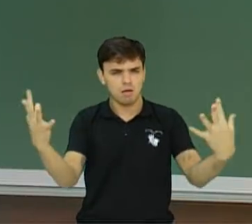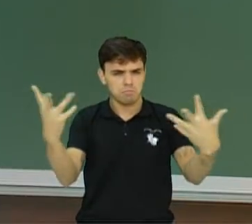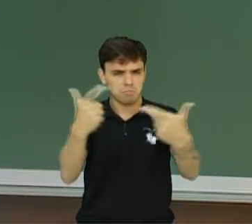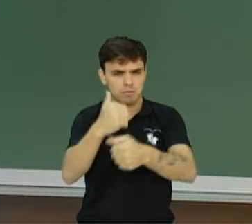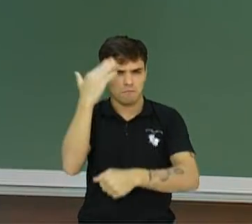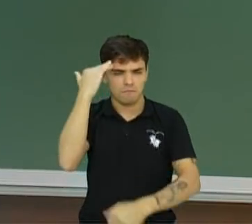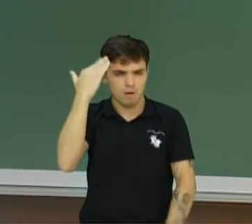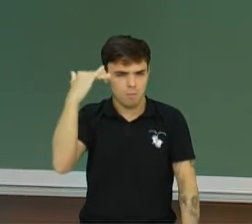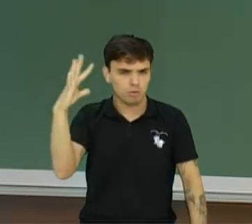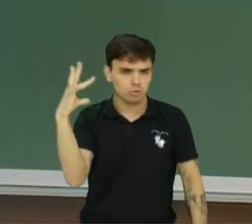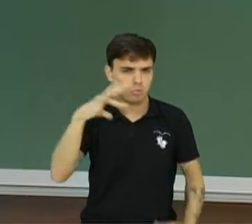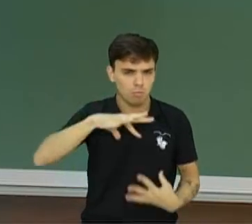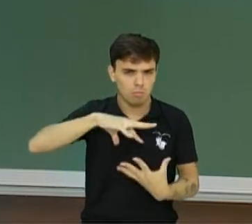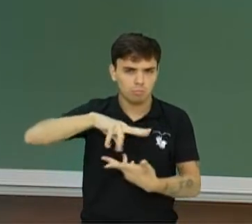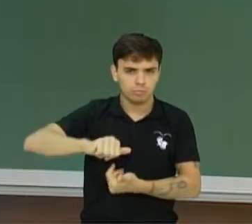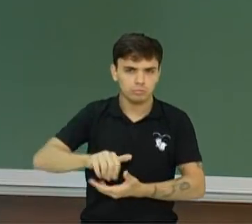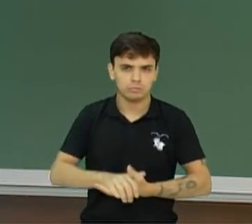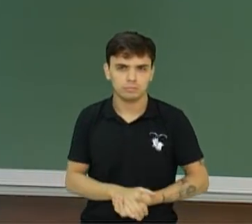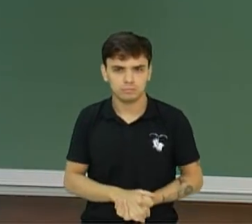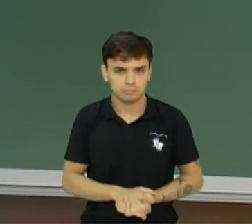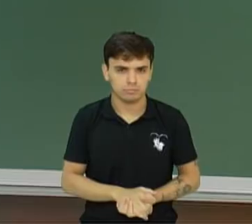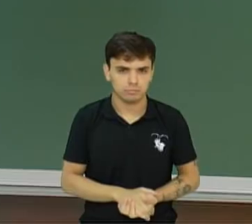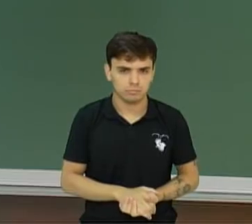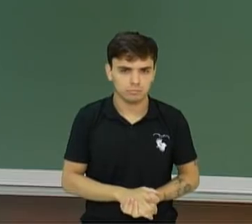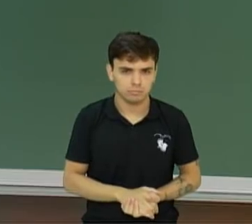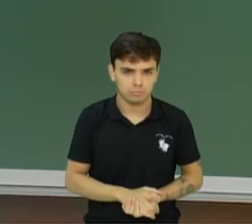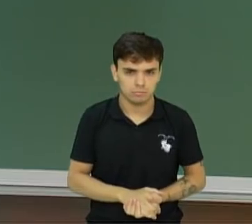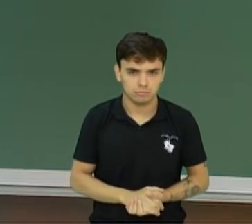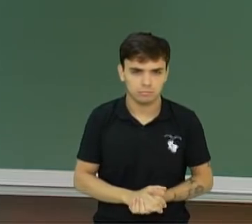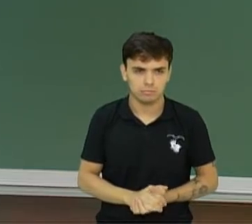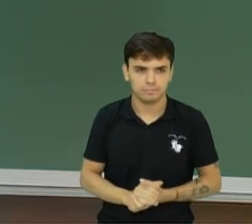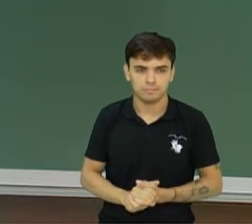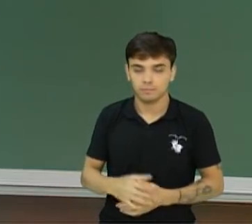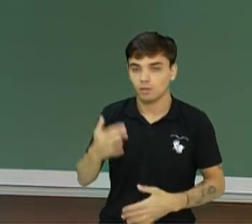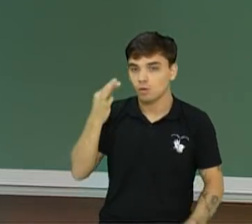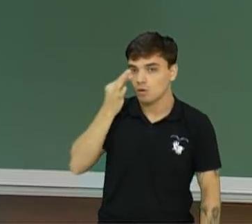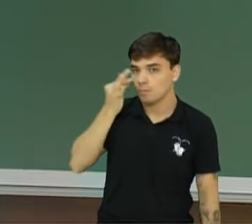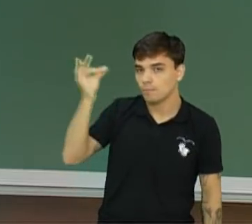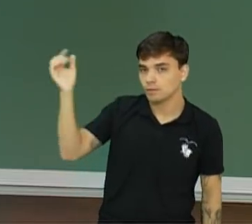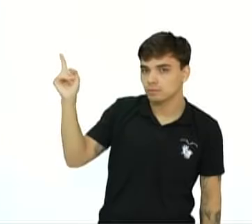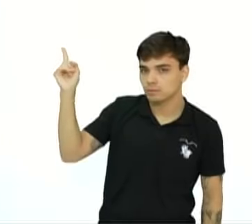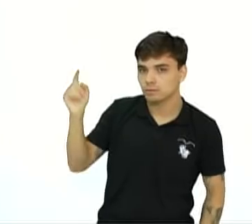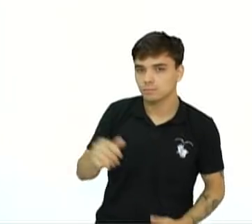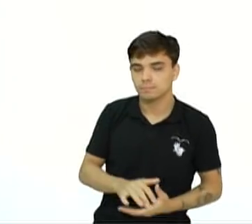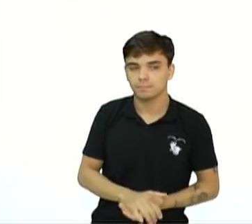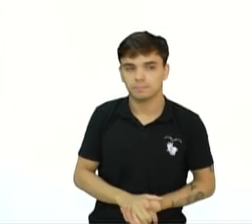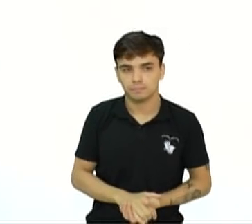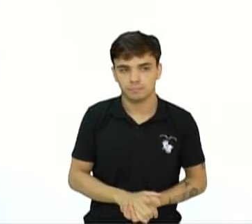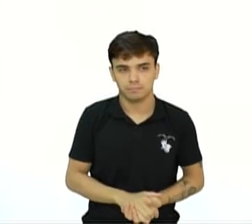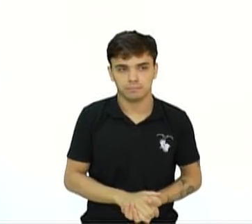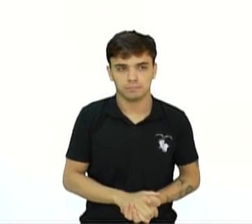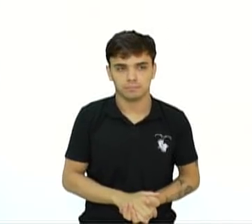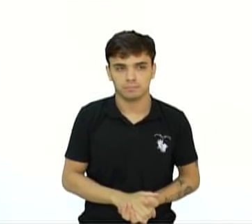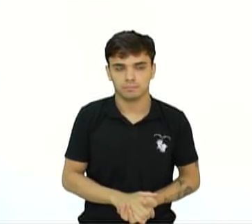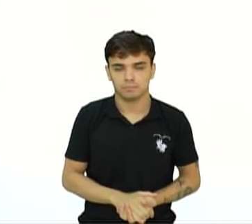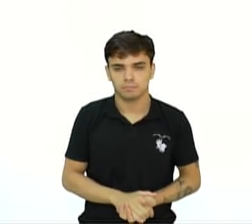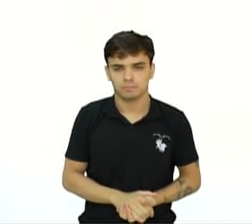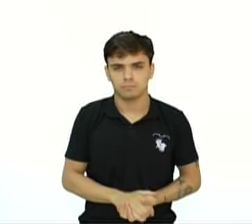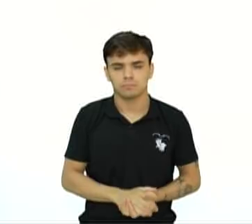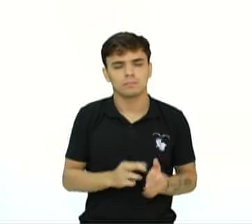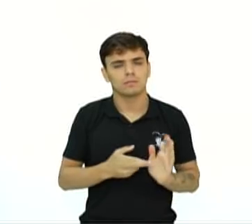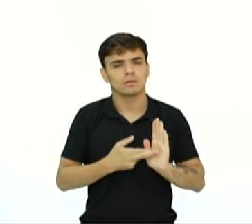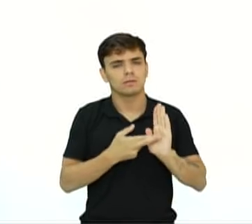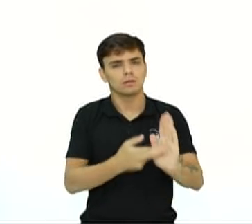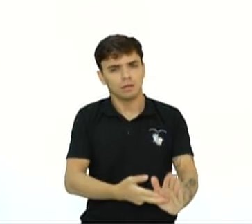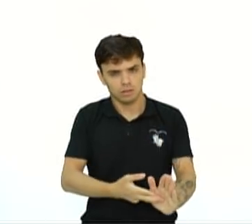gente vai ver algumas curiosidades sobre ela, vamos lá? Então presta atenção, curiosities. É relatado que Leonardo da